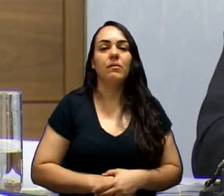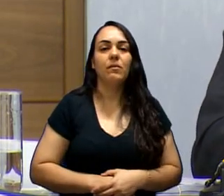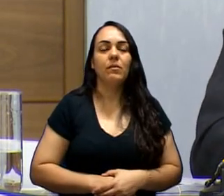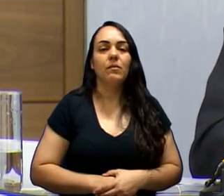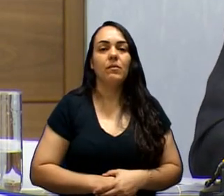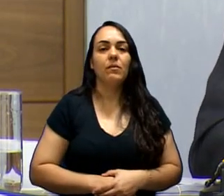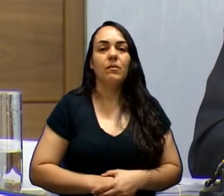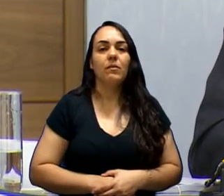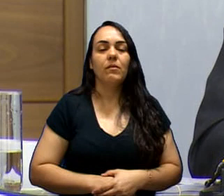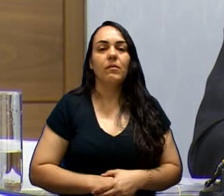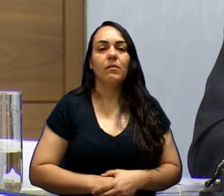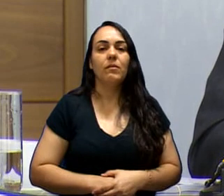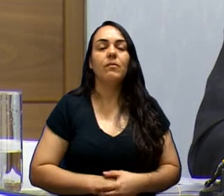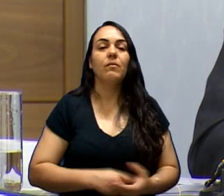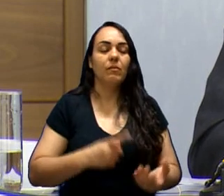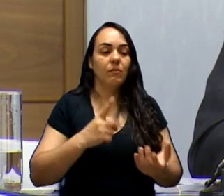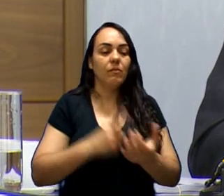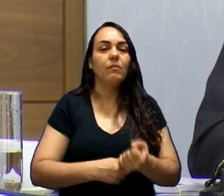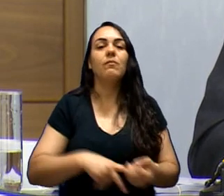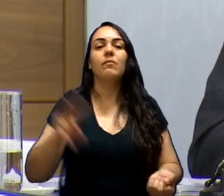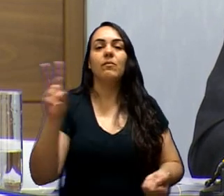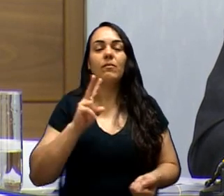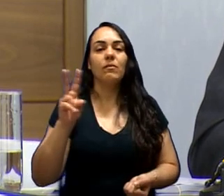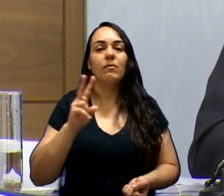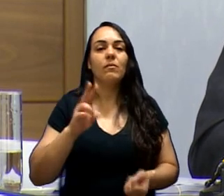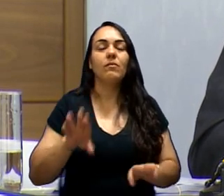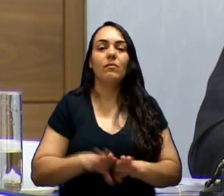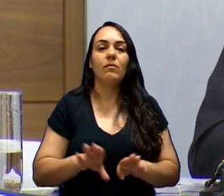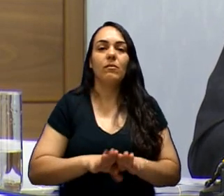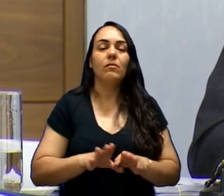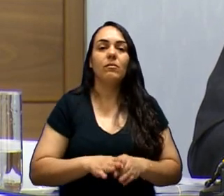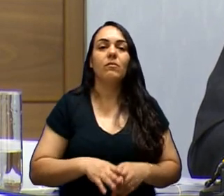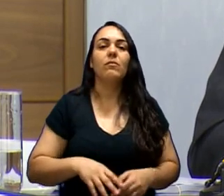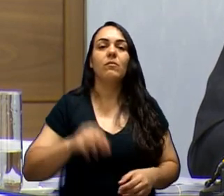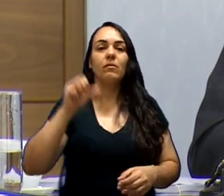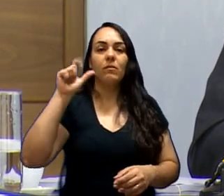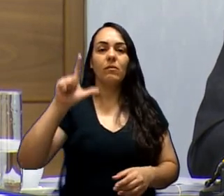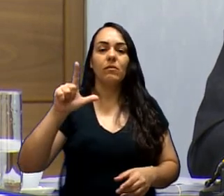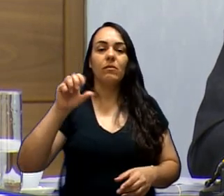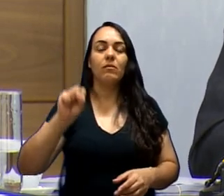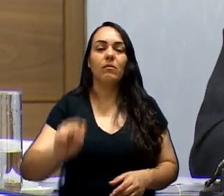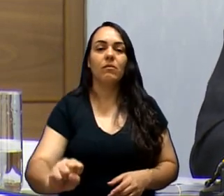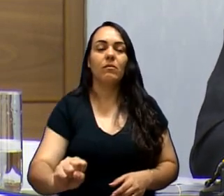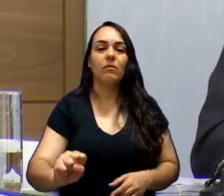e Vitão do Cachorrão. E o pastor Luiz Santos.